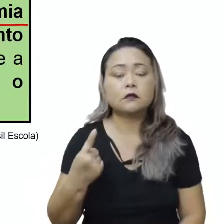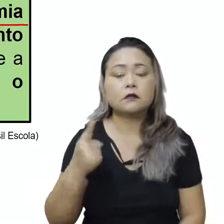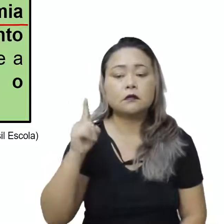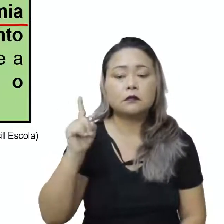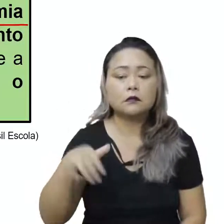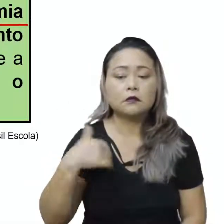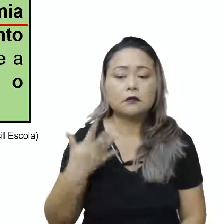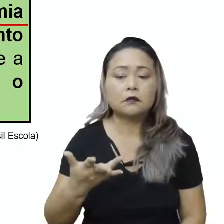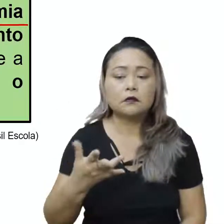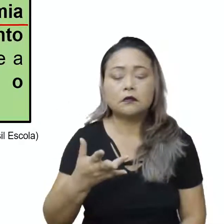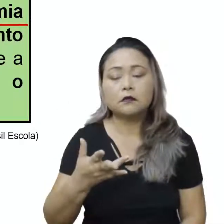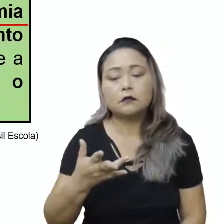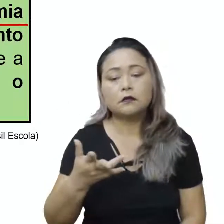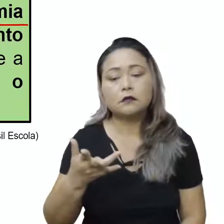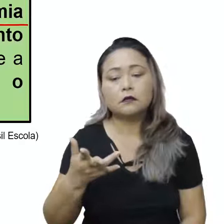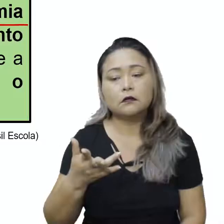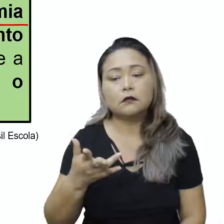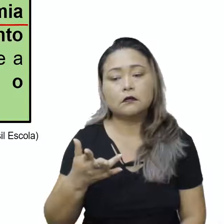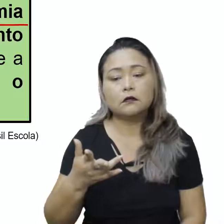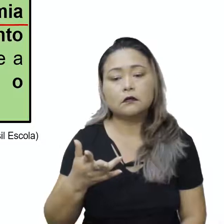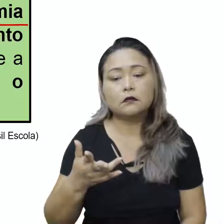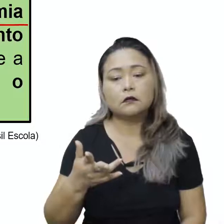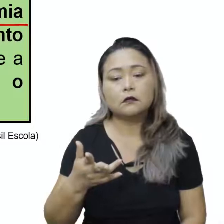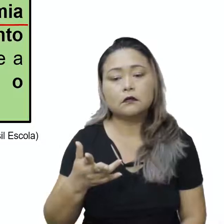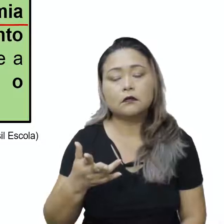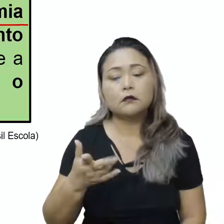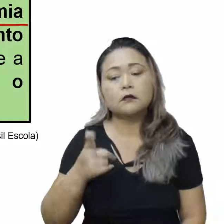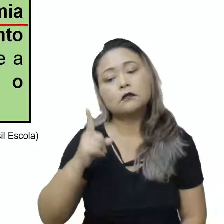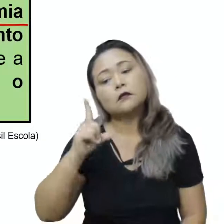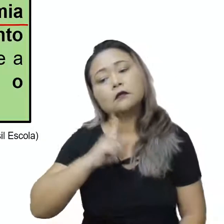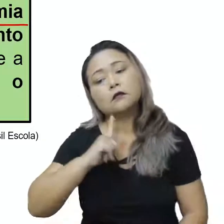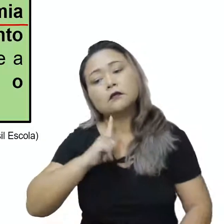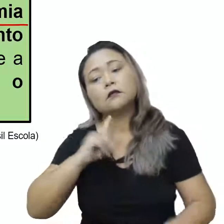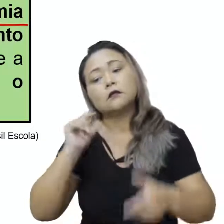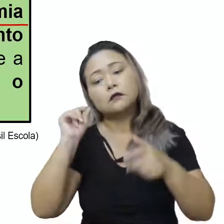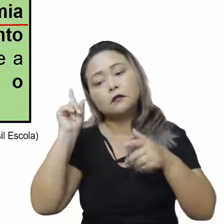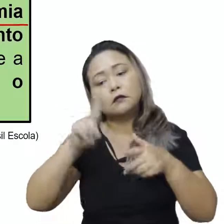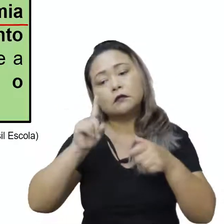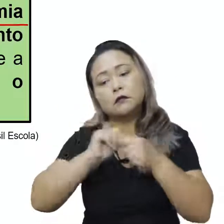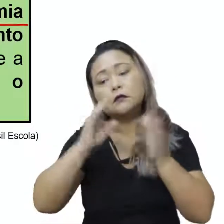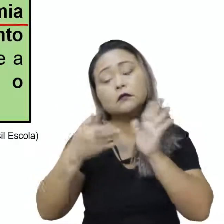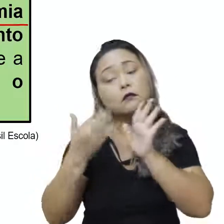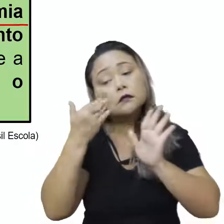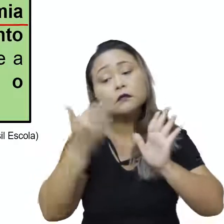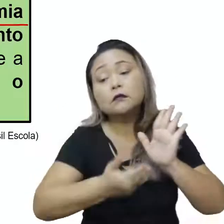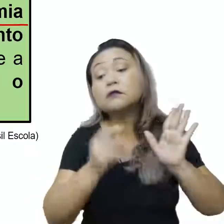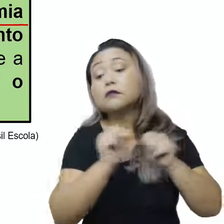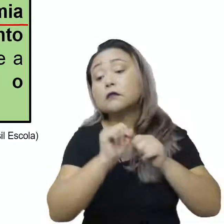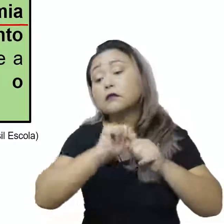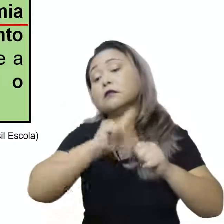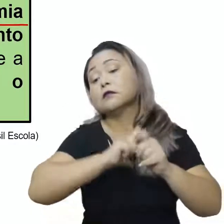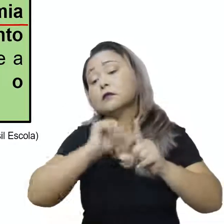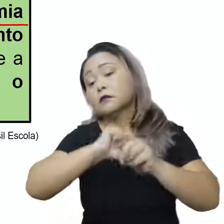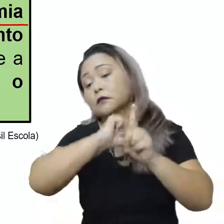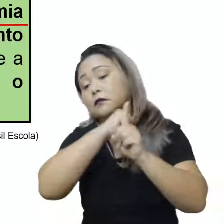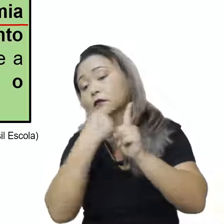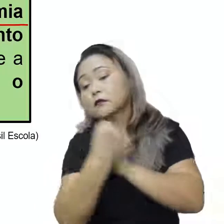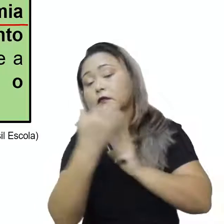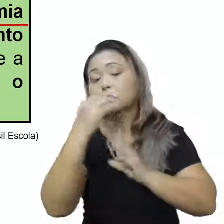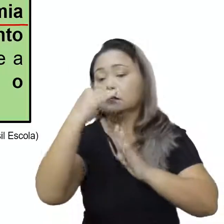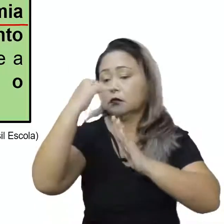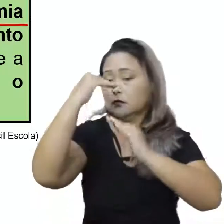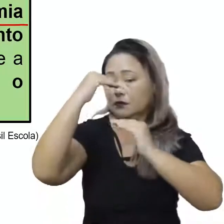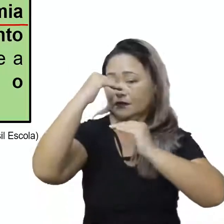traz tanta desigualdade. É a prova maior da desigualdade